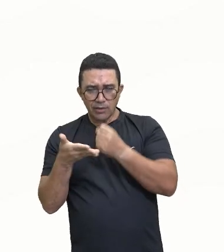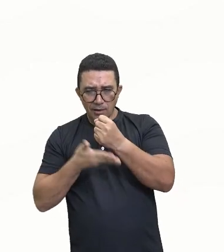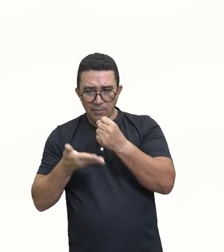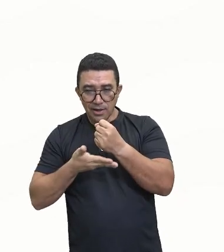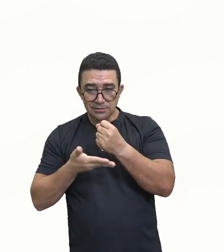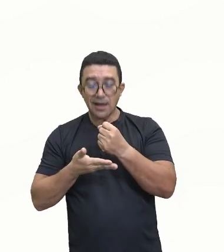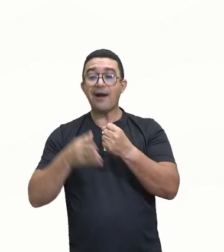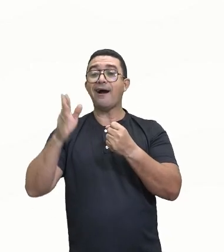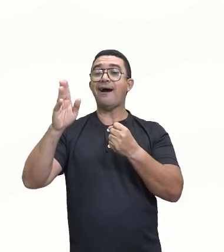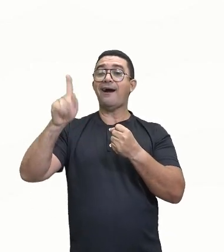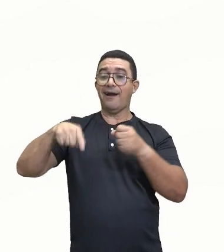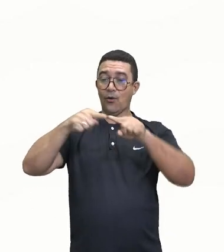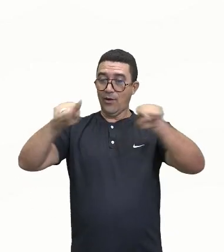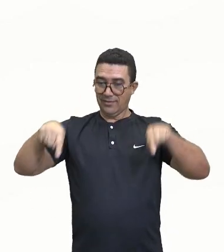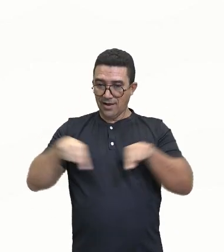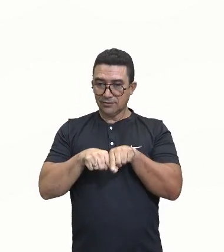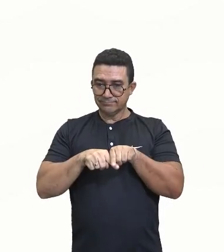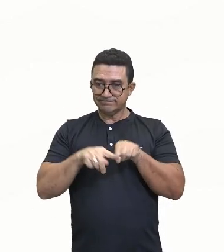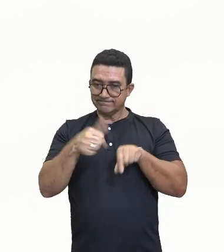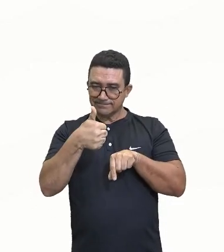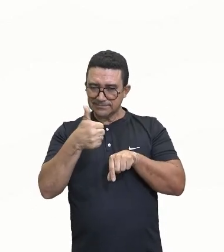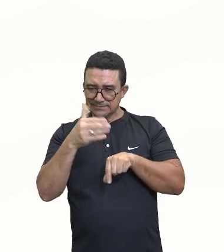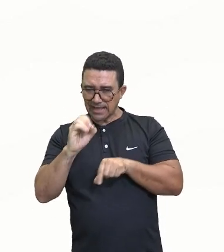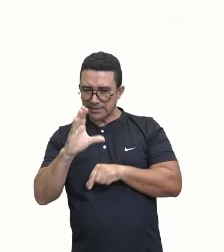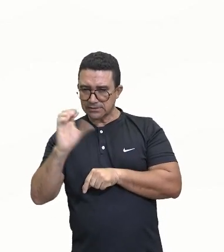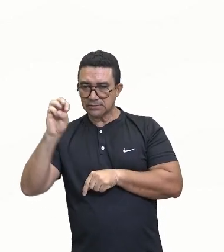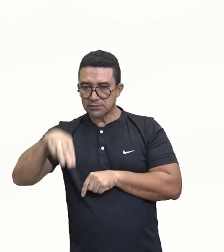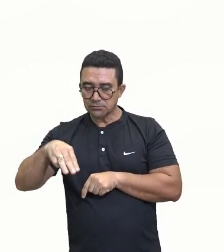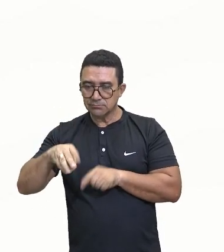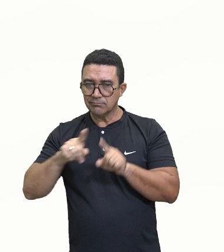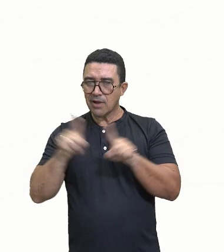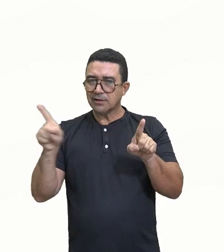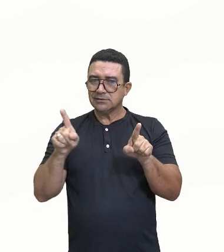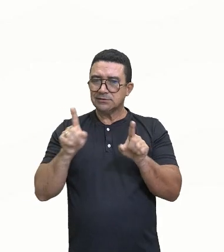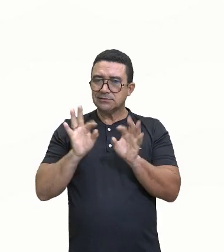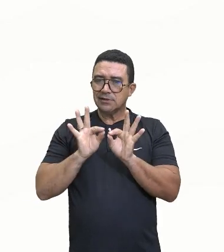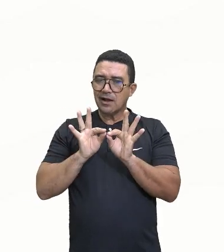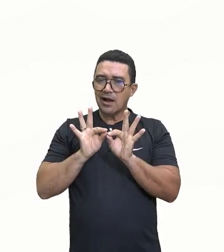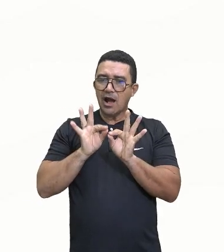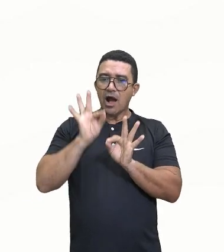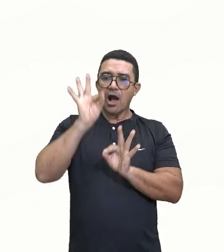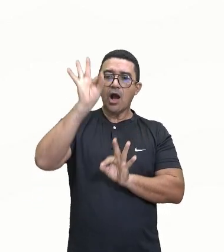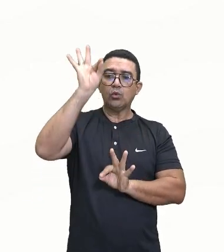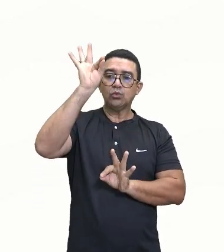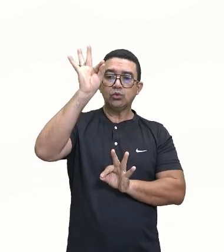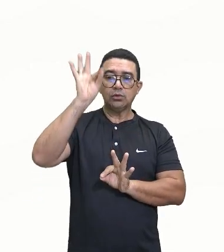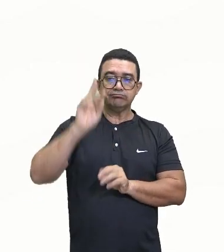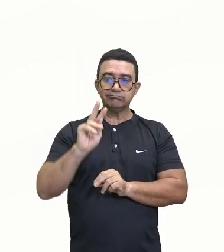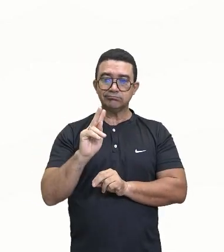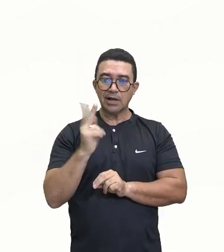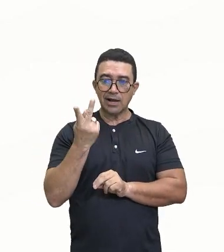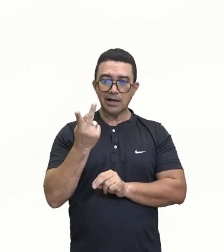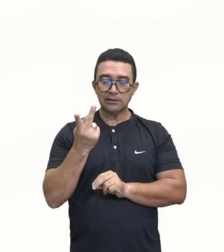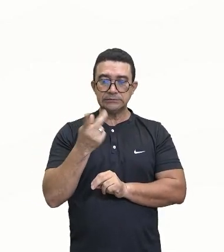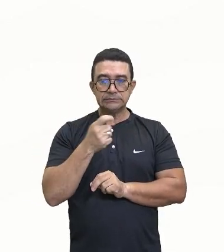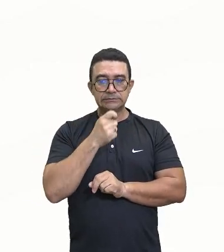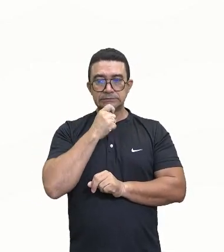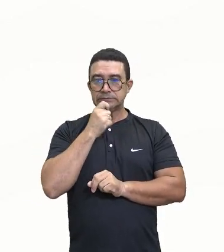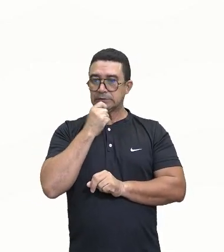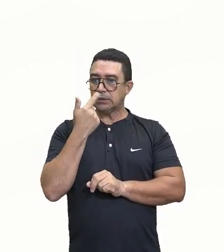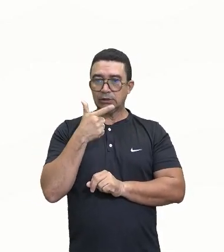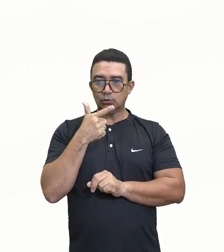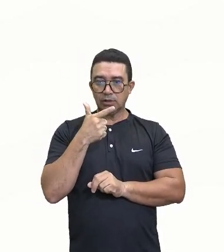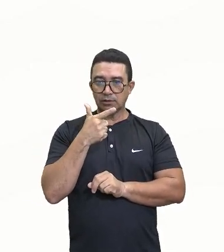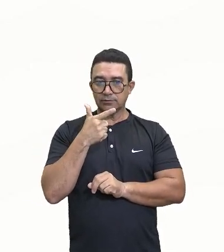a base do quadrado, 10. Mas eu não tenho essa altura aqui, ó. Eu preciso encontrar essa altura. E quem é